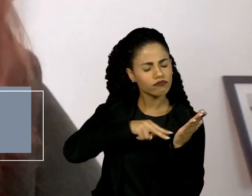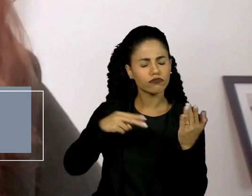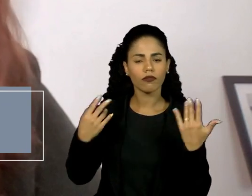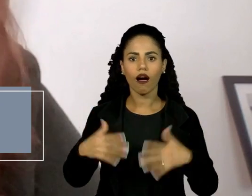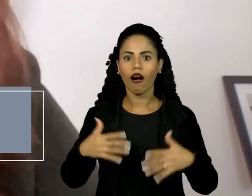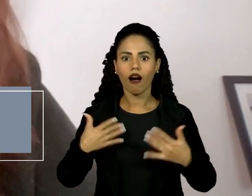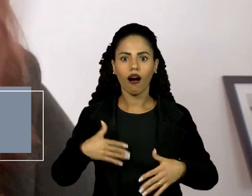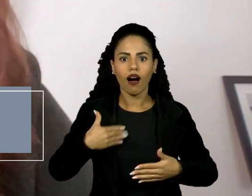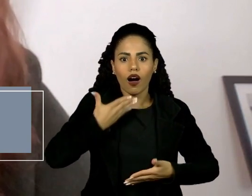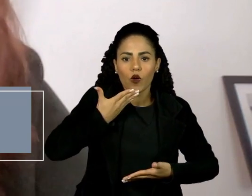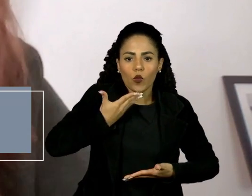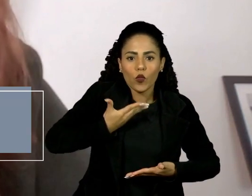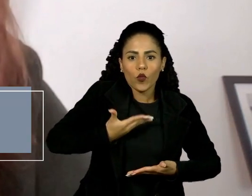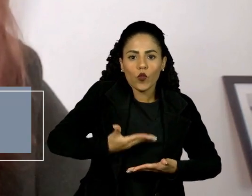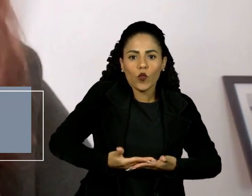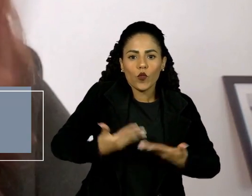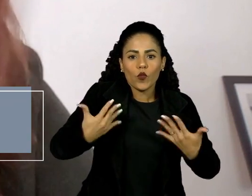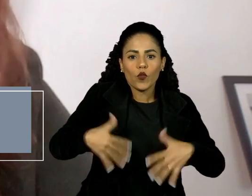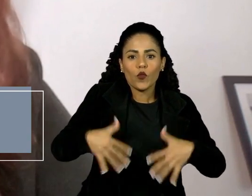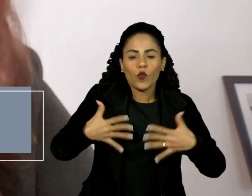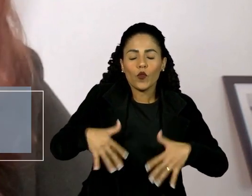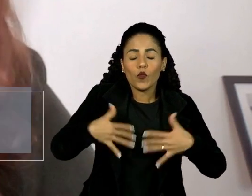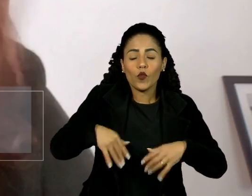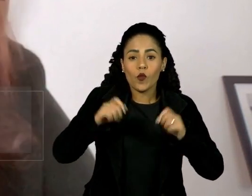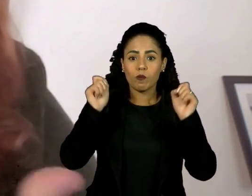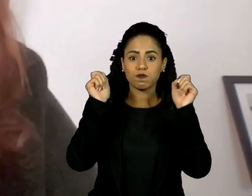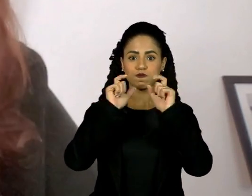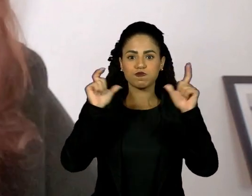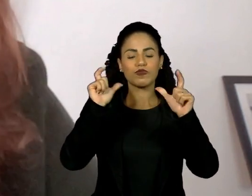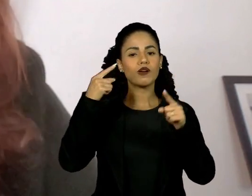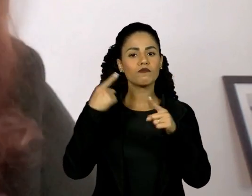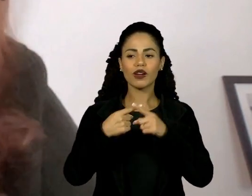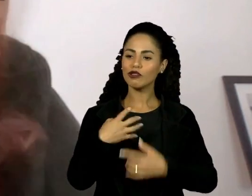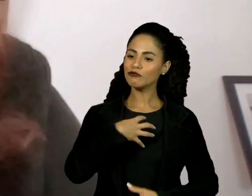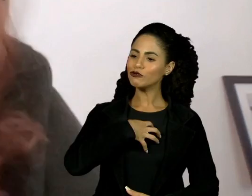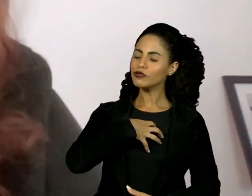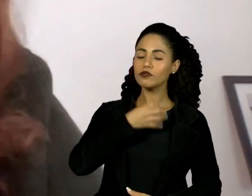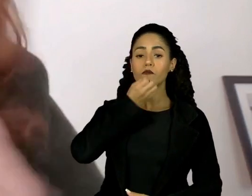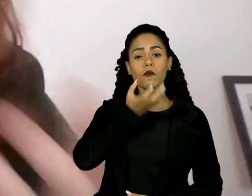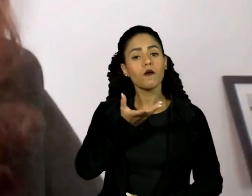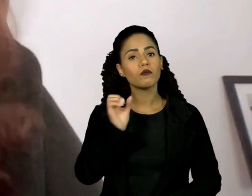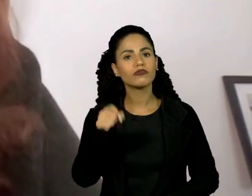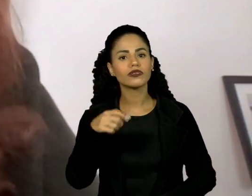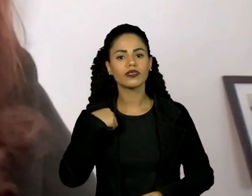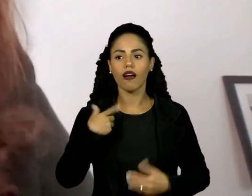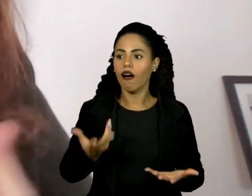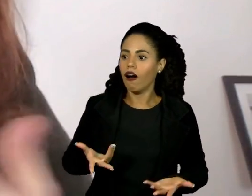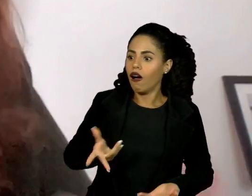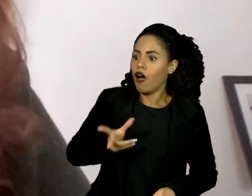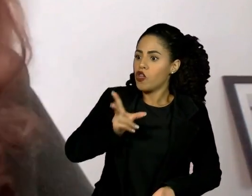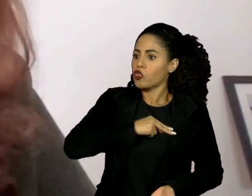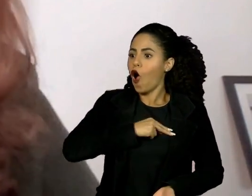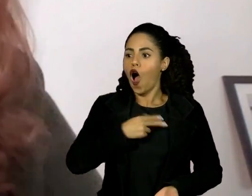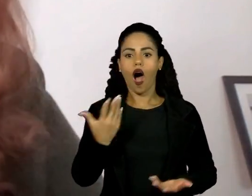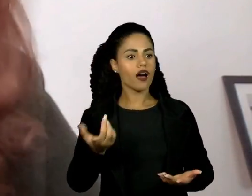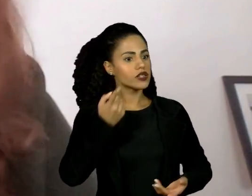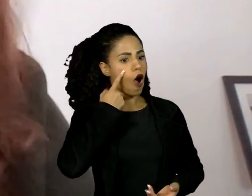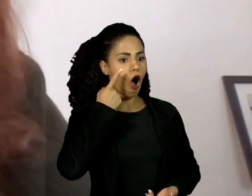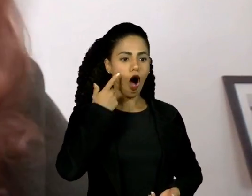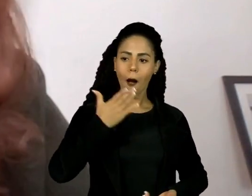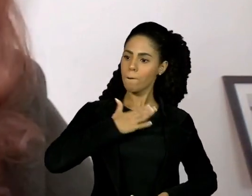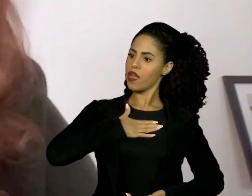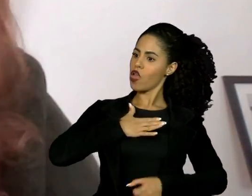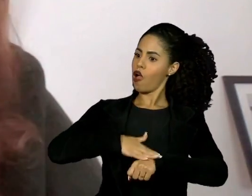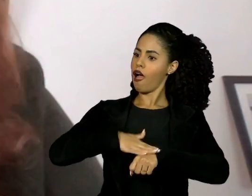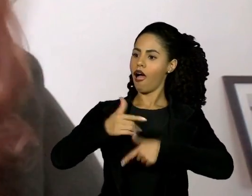nocauteada. Machado me deixou de queixo caído. E de um jeito não só, tipo assim, nossa, assim, olha essa obra-prima, porque é